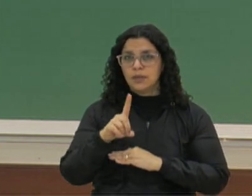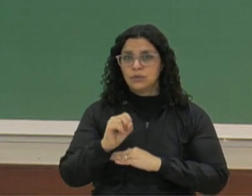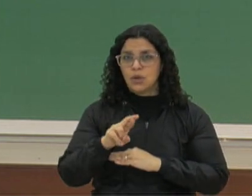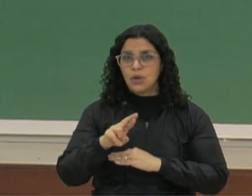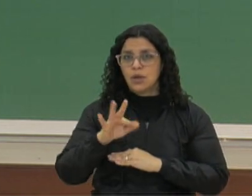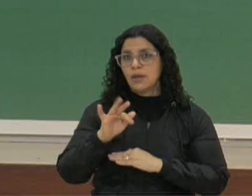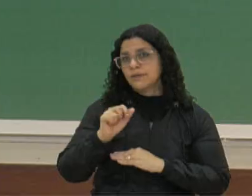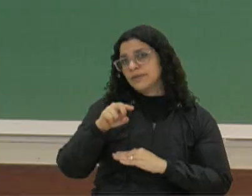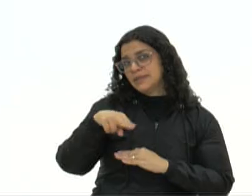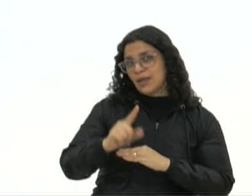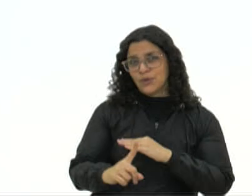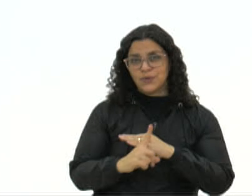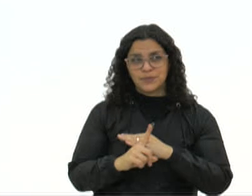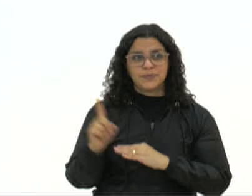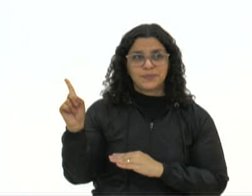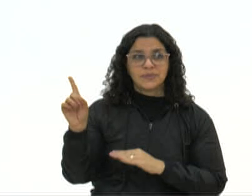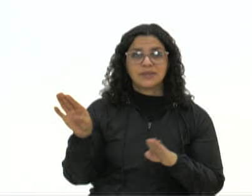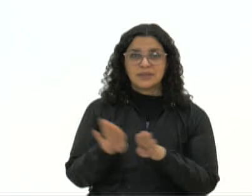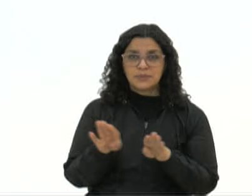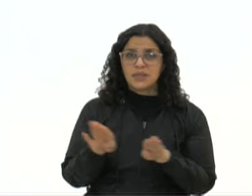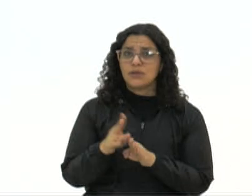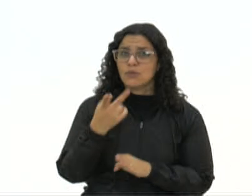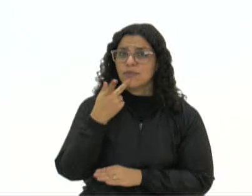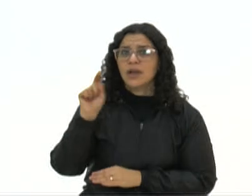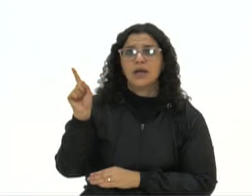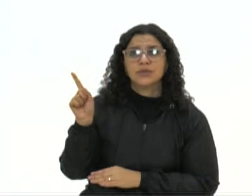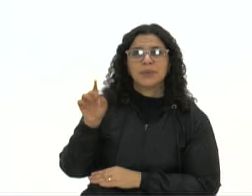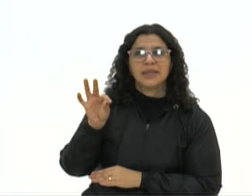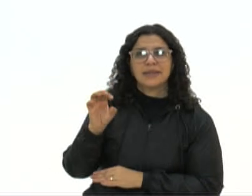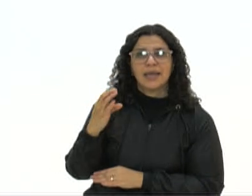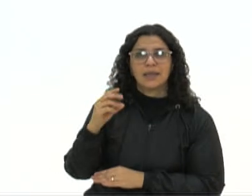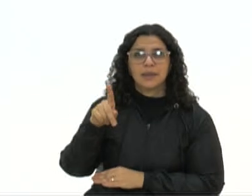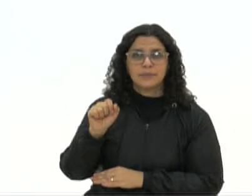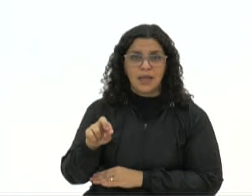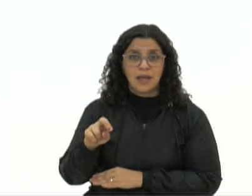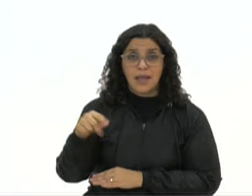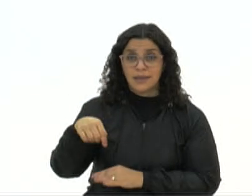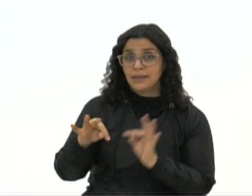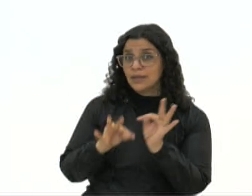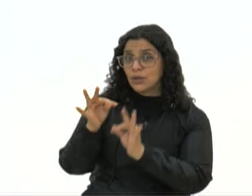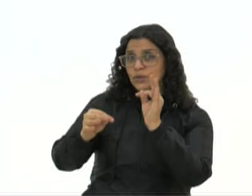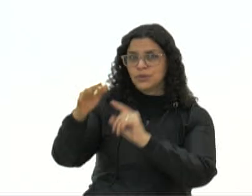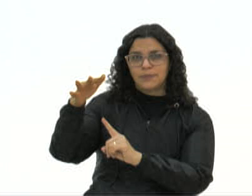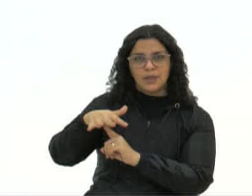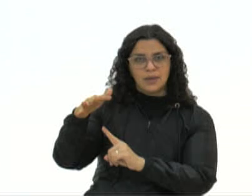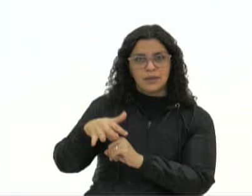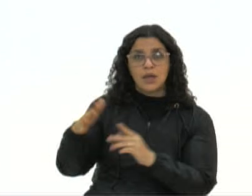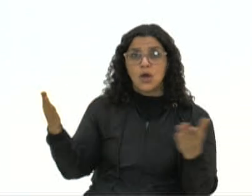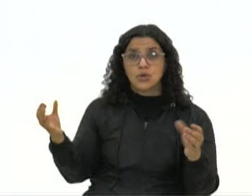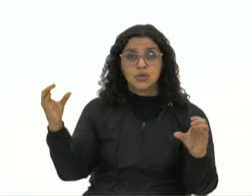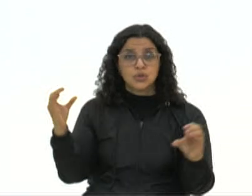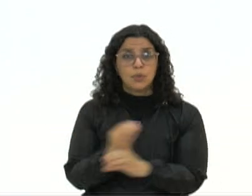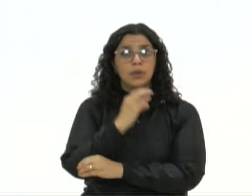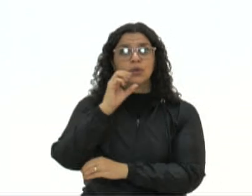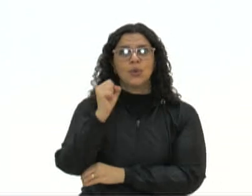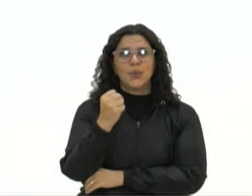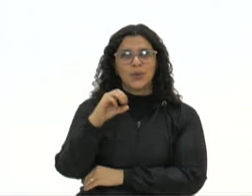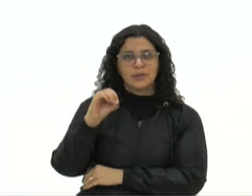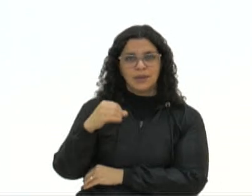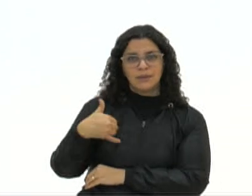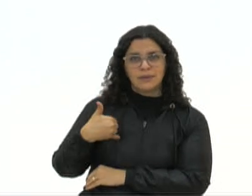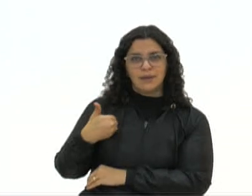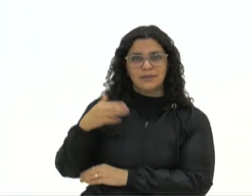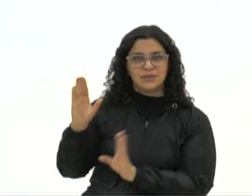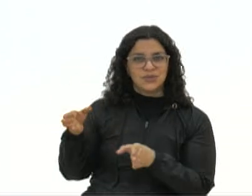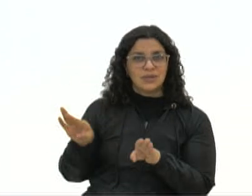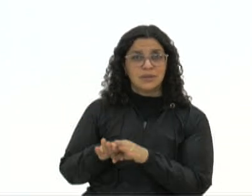Aí, na última aula, não deu tempo de eu falar, eu queria falar com mais tempo aqui sobre o TecPar, o Instituto de Tecnologia do Paraná, que completou 80 anos, é um instituto